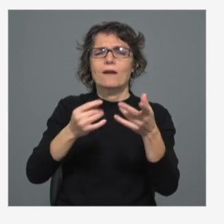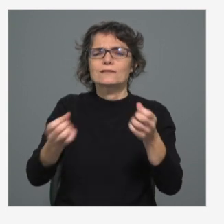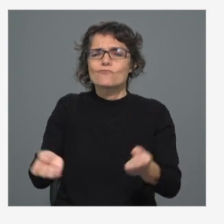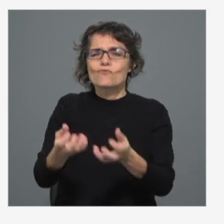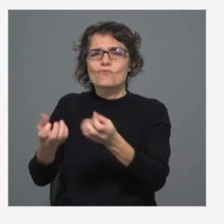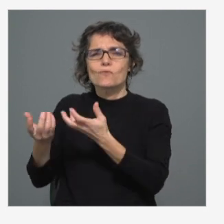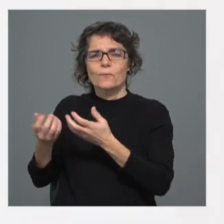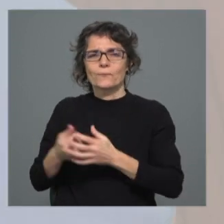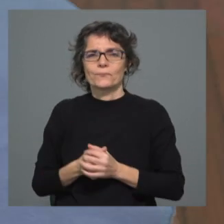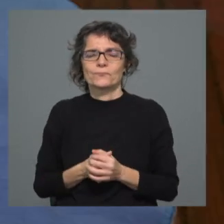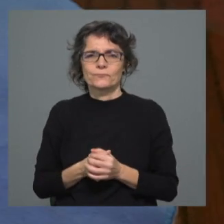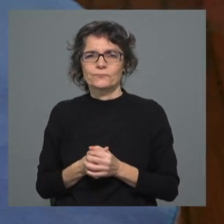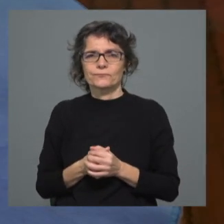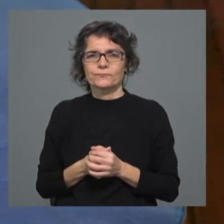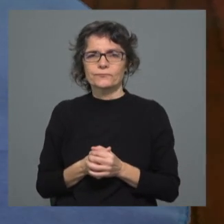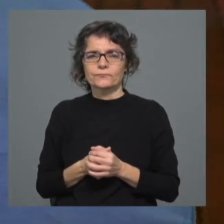povo.